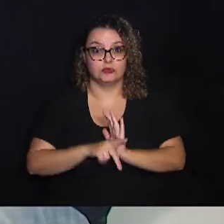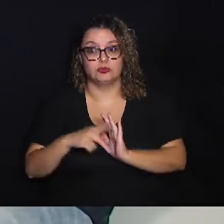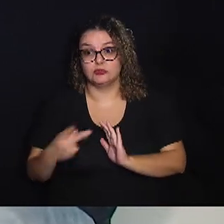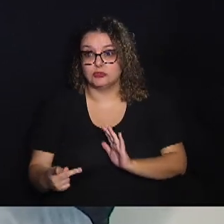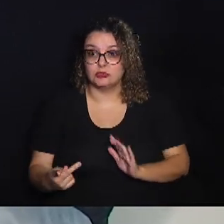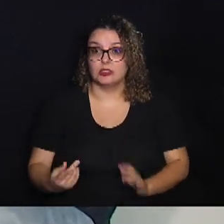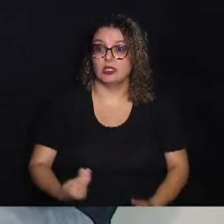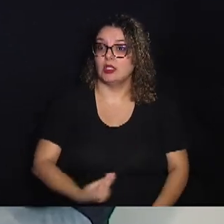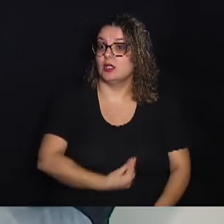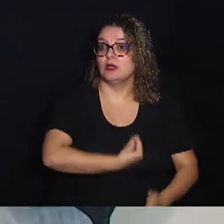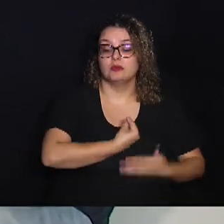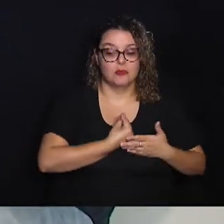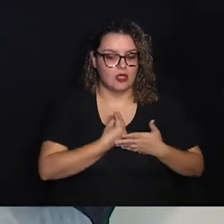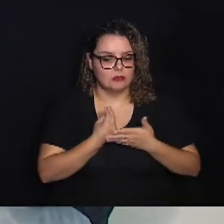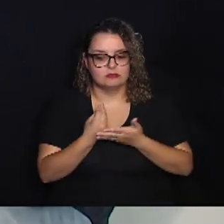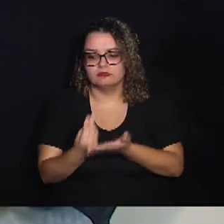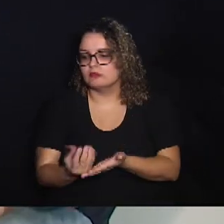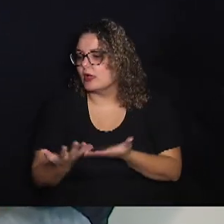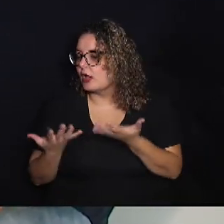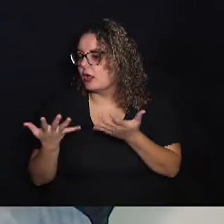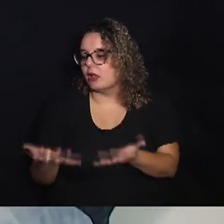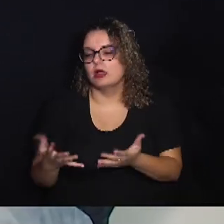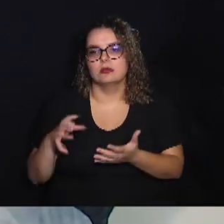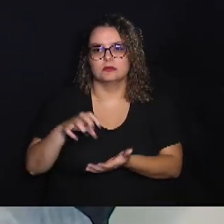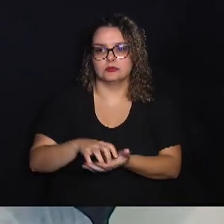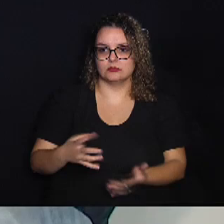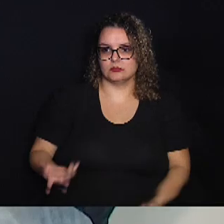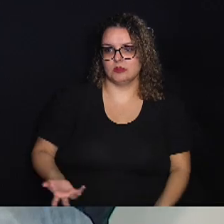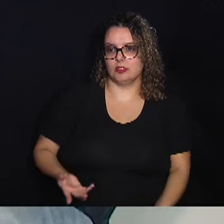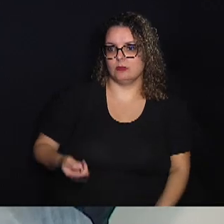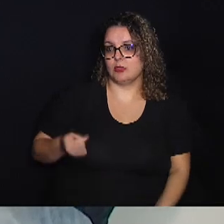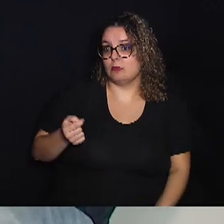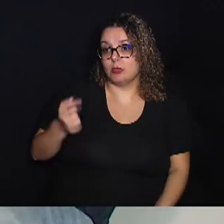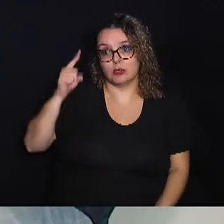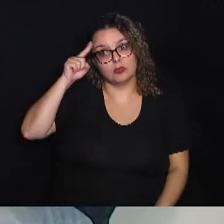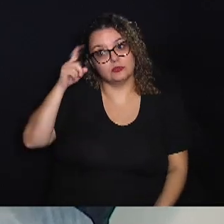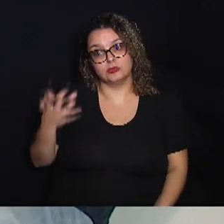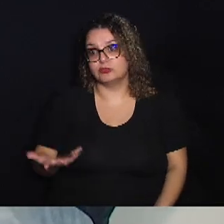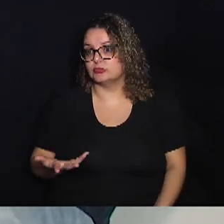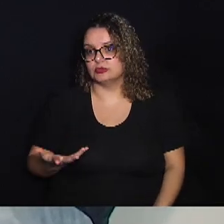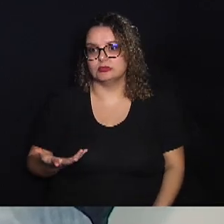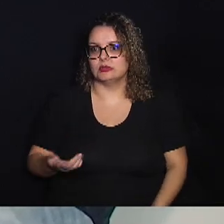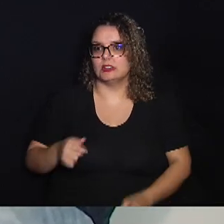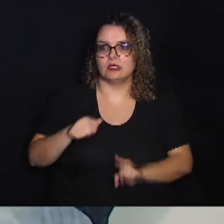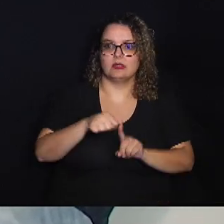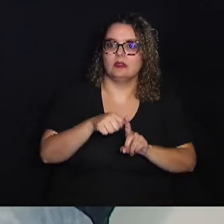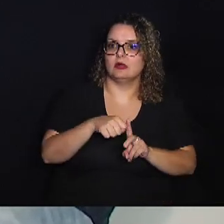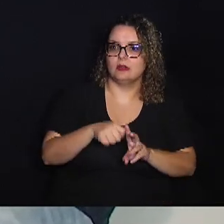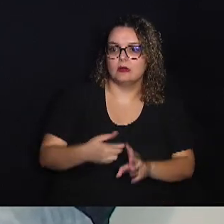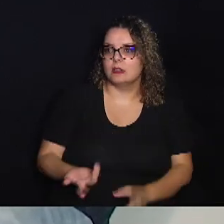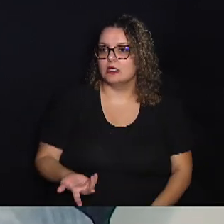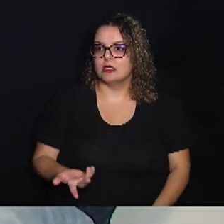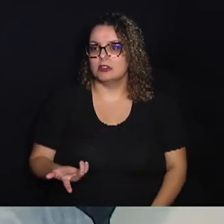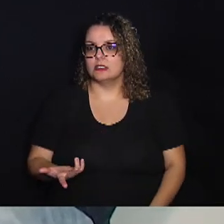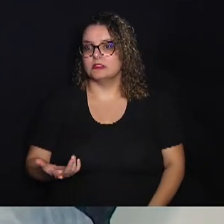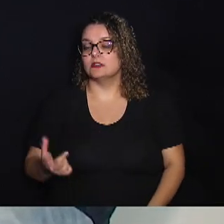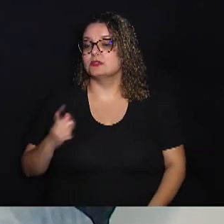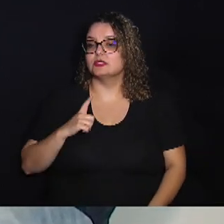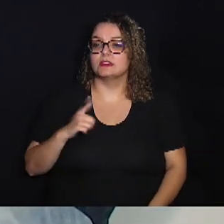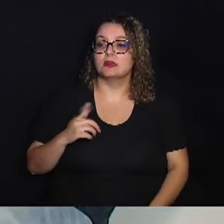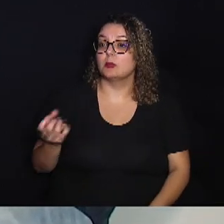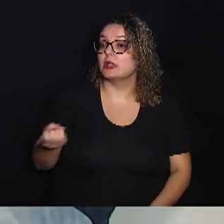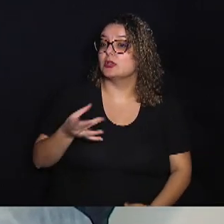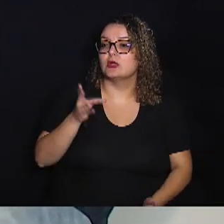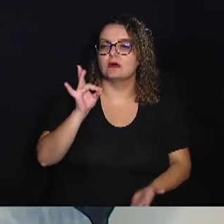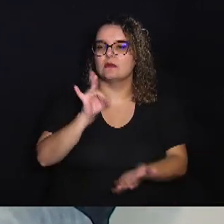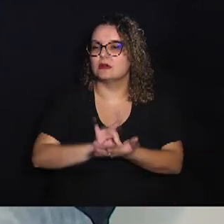a vida, né, há tão pouco tempo, porque ele tem poucos dias com a gente, né, não tem um mês exato. Então, assim, já tem uma nova realidade,